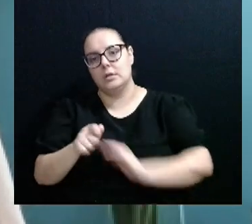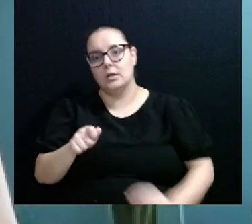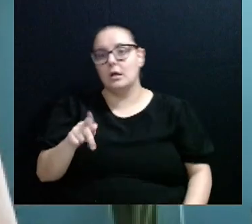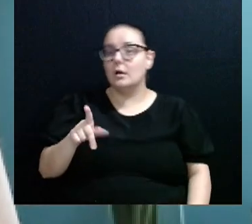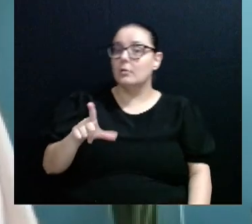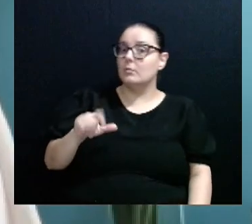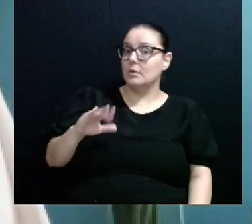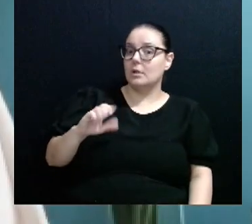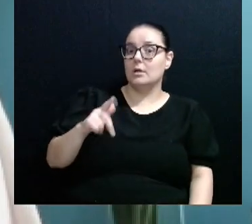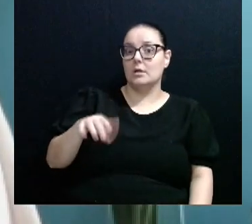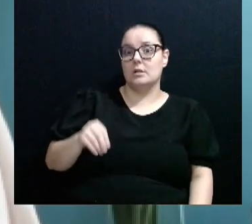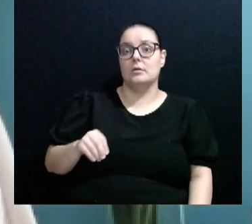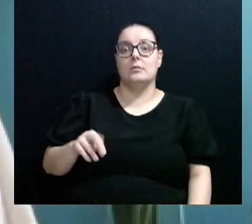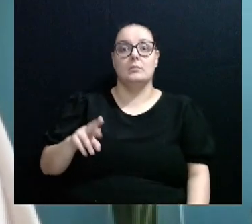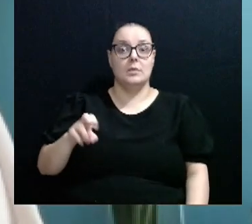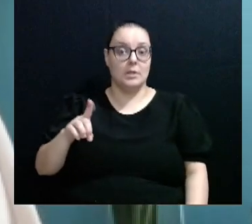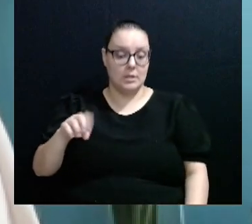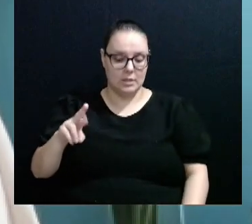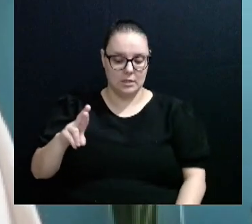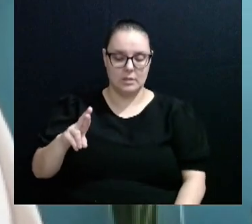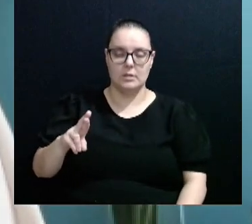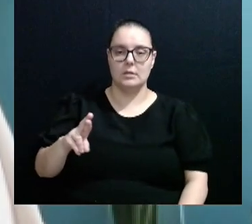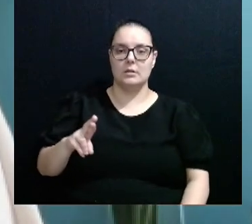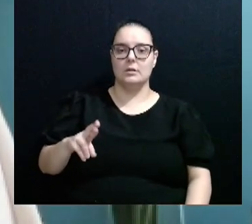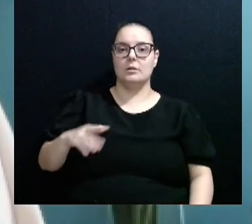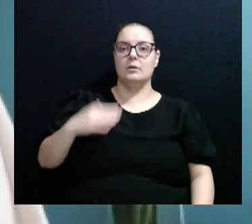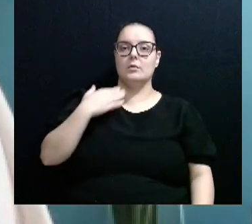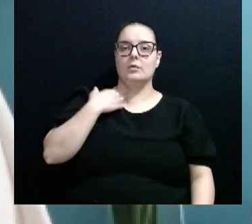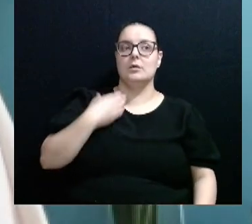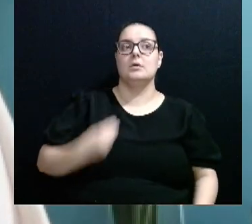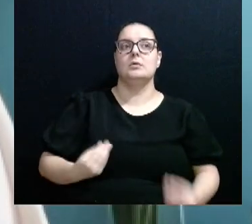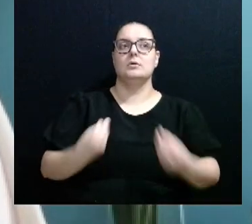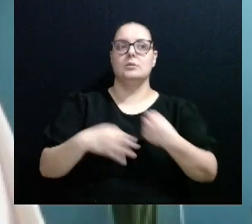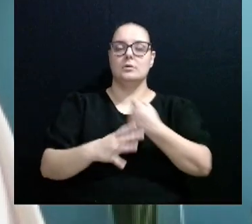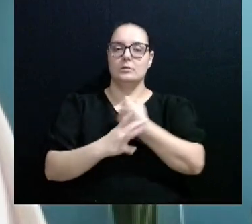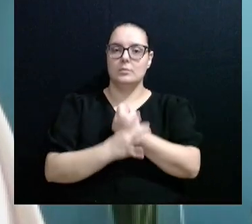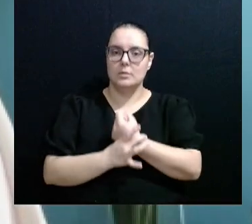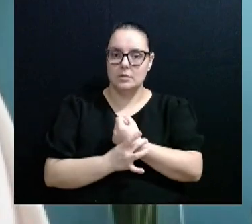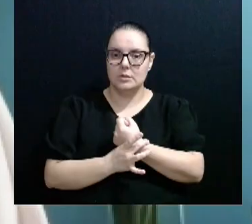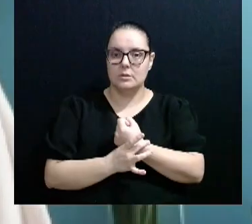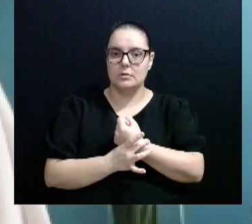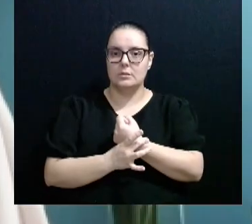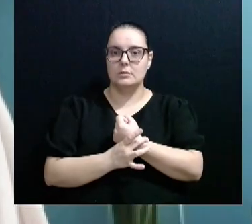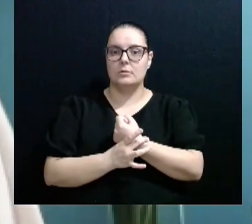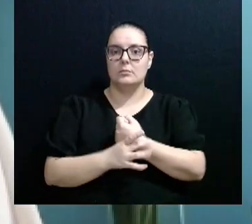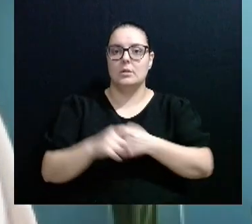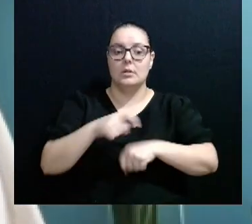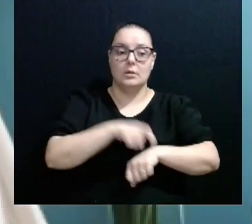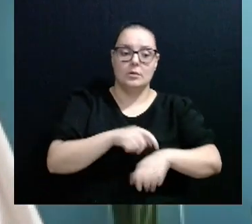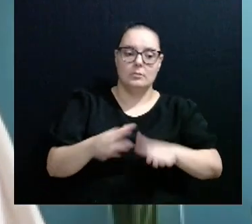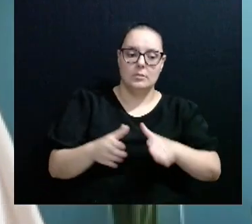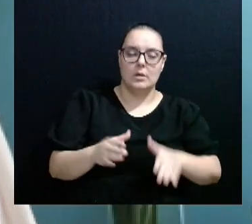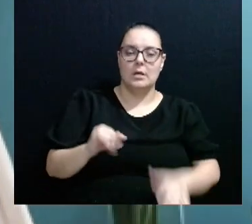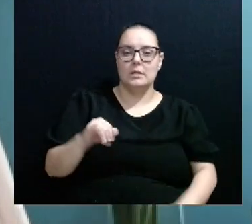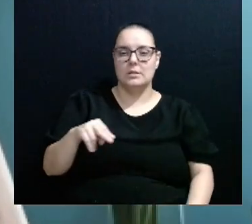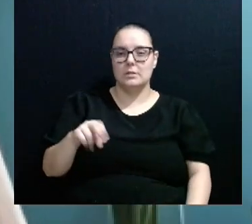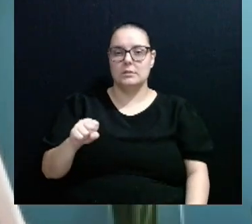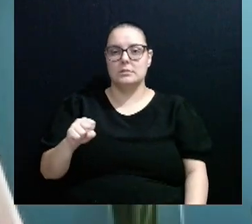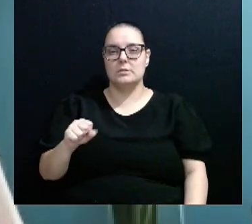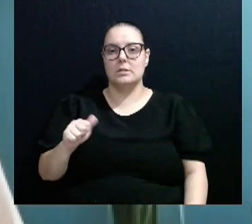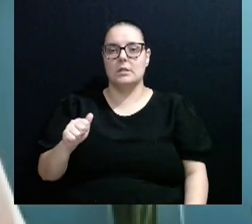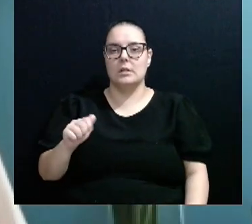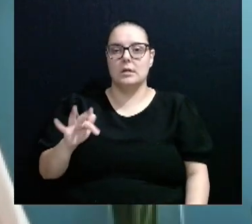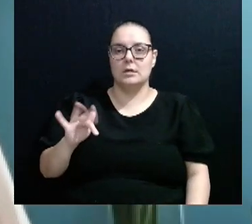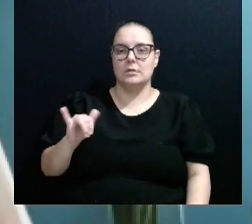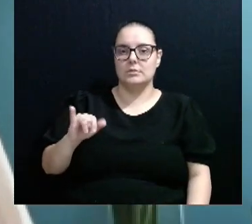no banco. Isso te dá uma segurança para que no momento em que a insatisfação e o incômodo